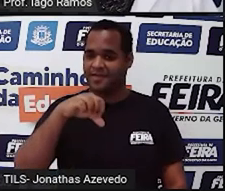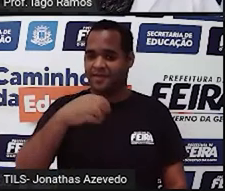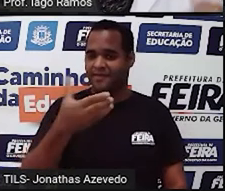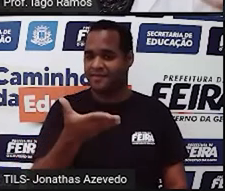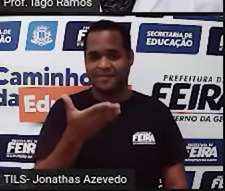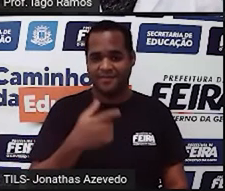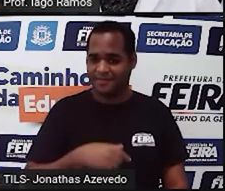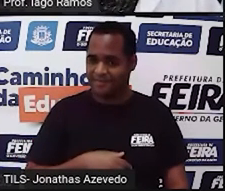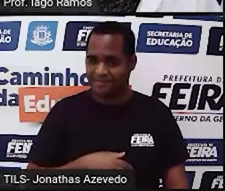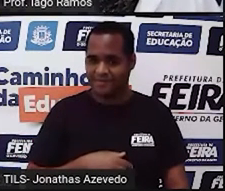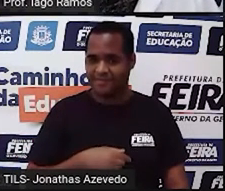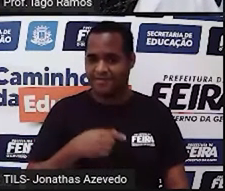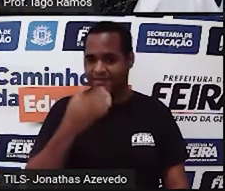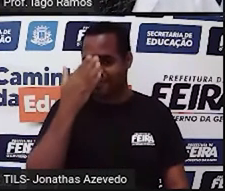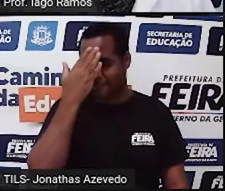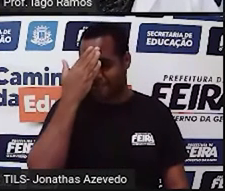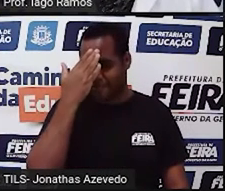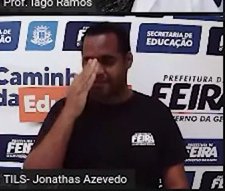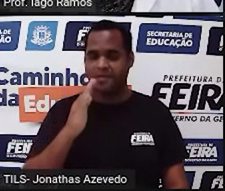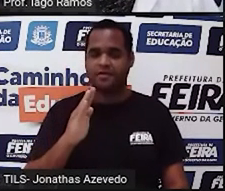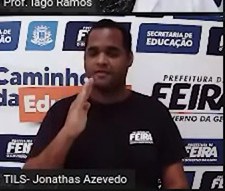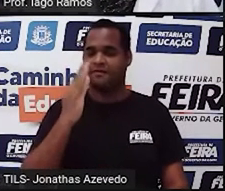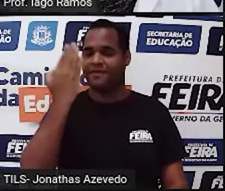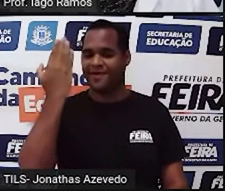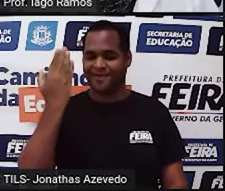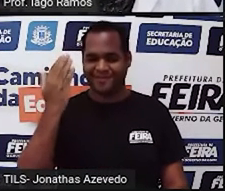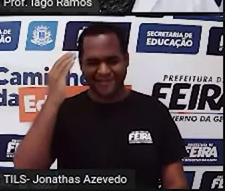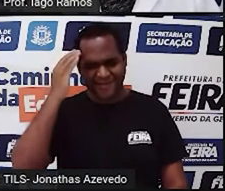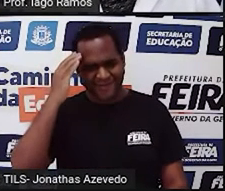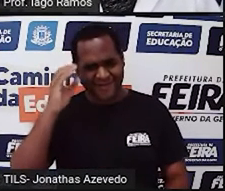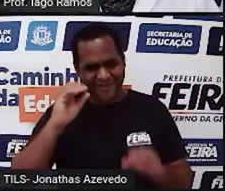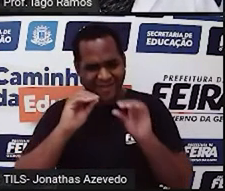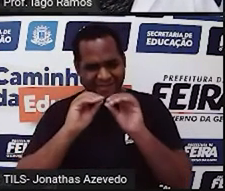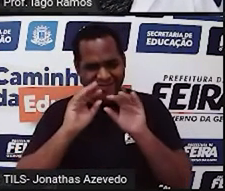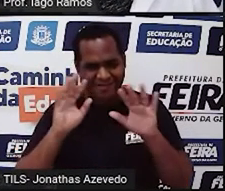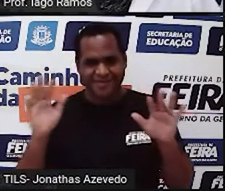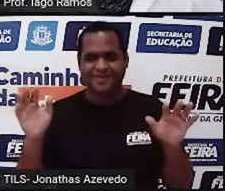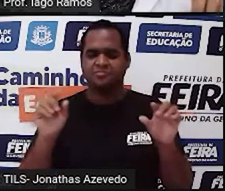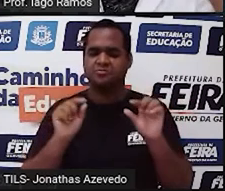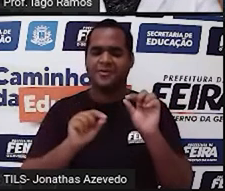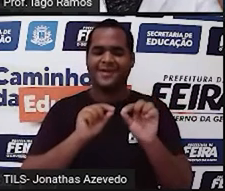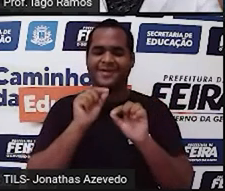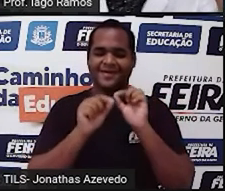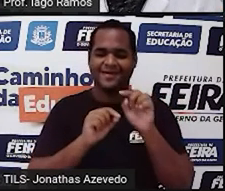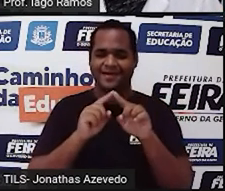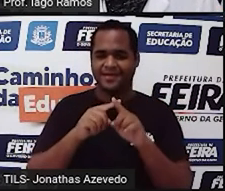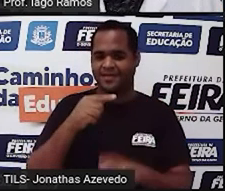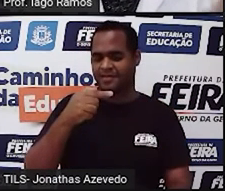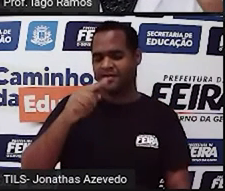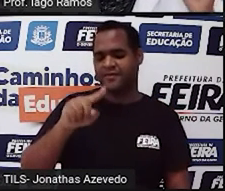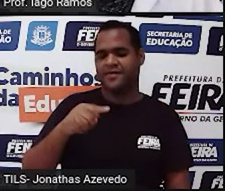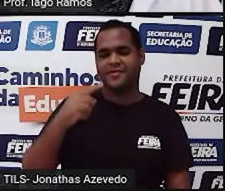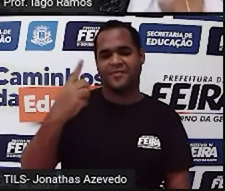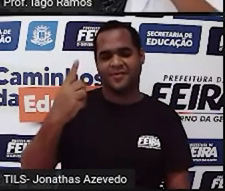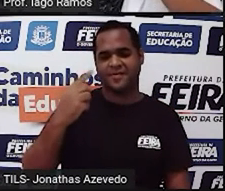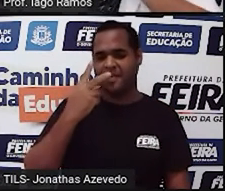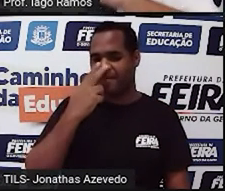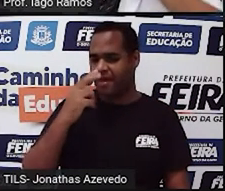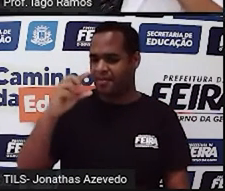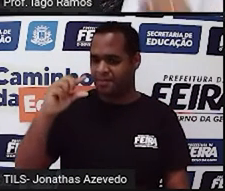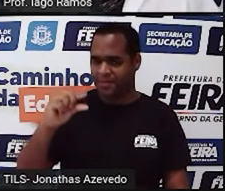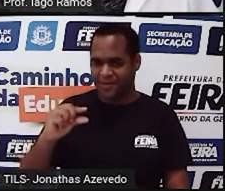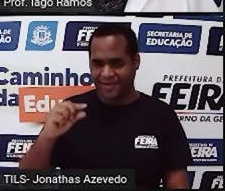então isso aí é falso né porque que é falso porque está dizendo que o 7,1 é